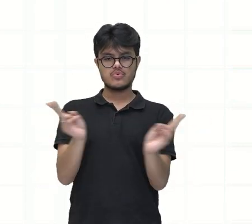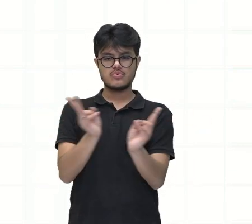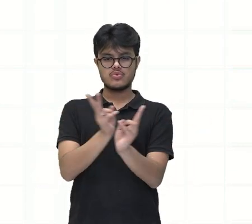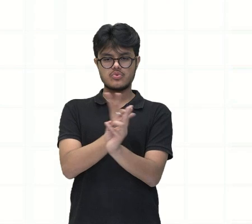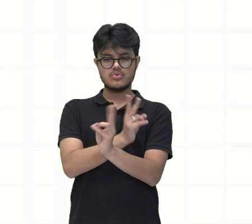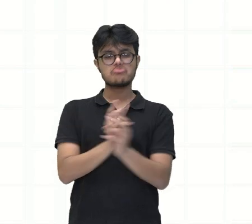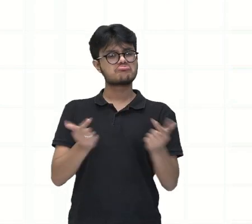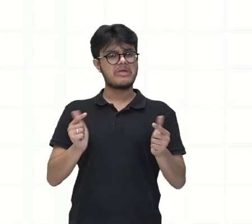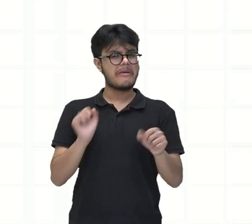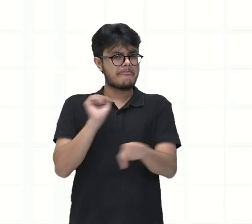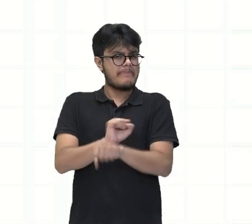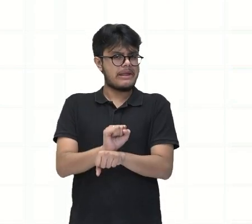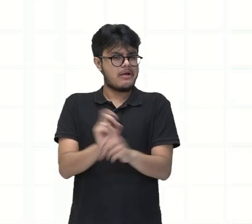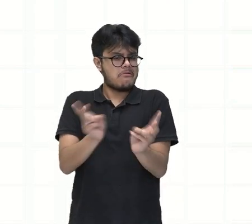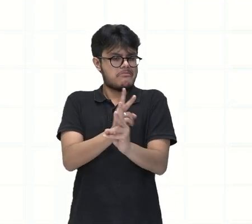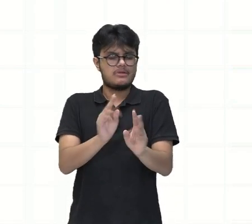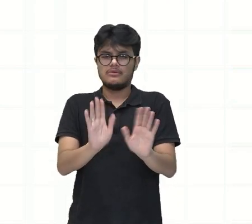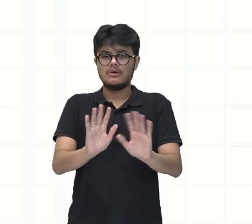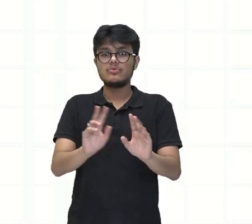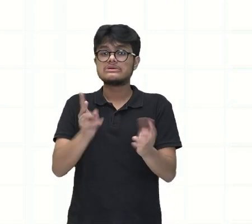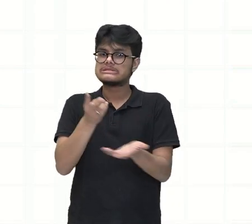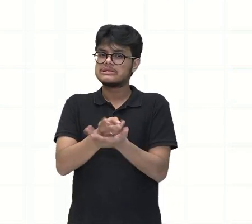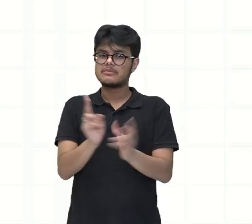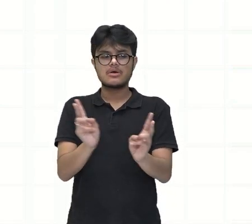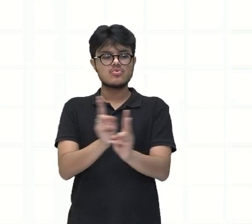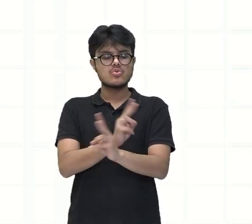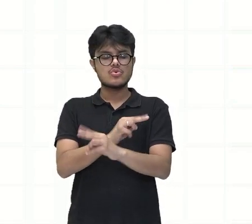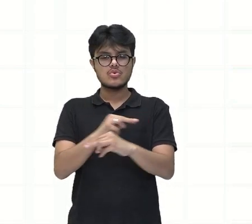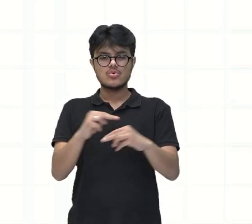há limites, né? Não há